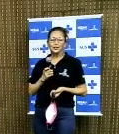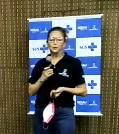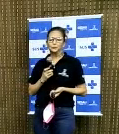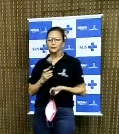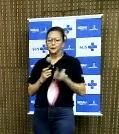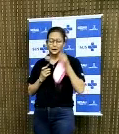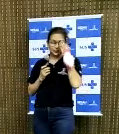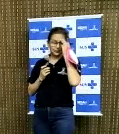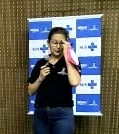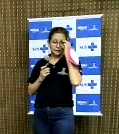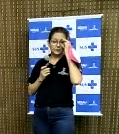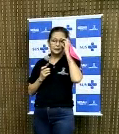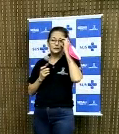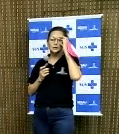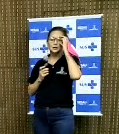CISREG médico,